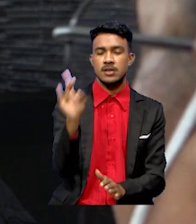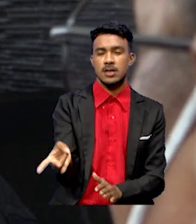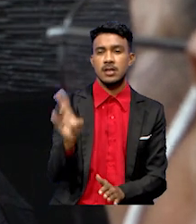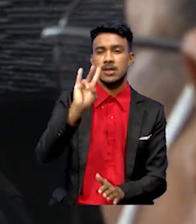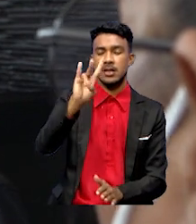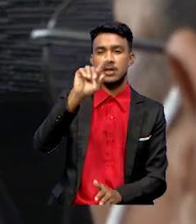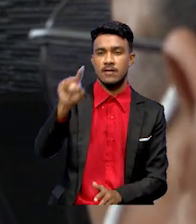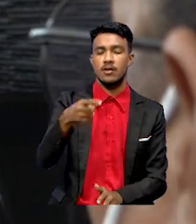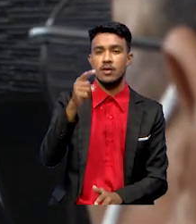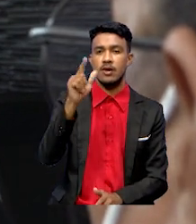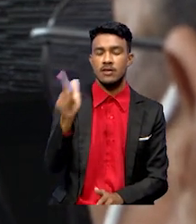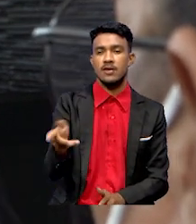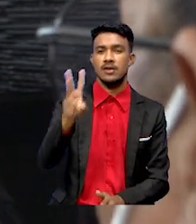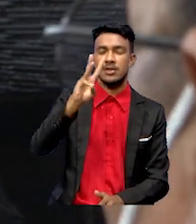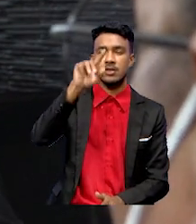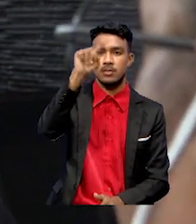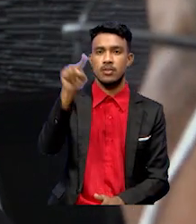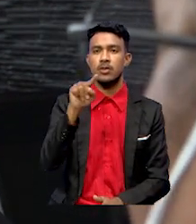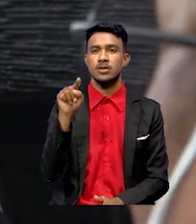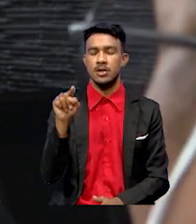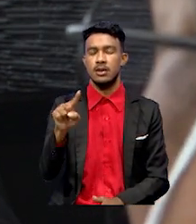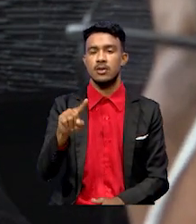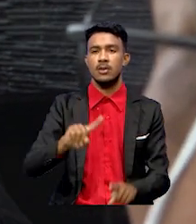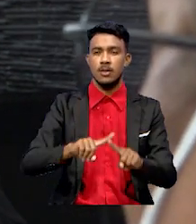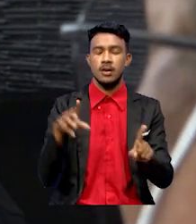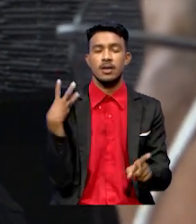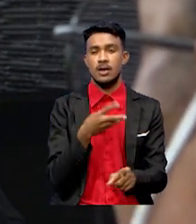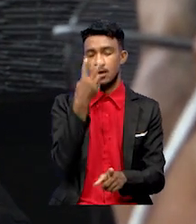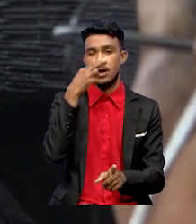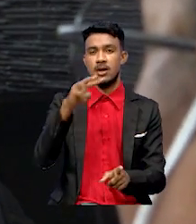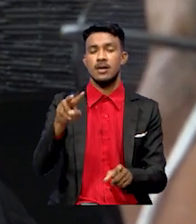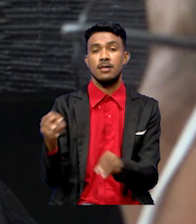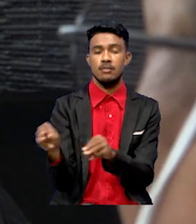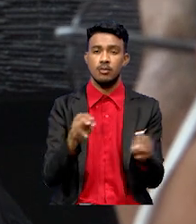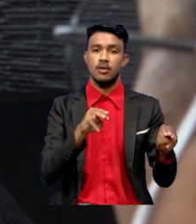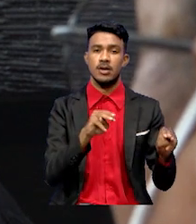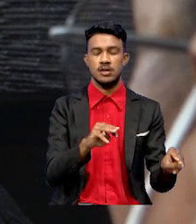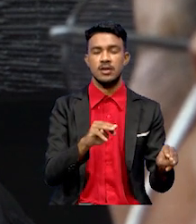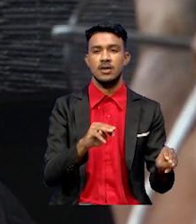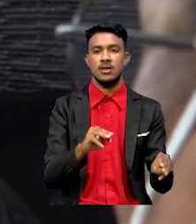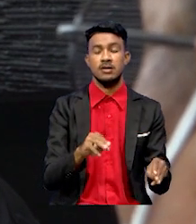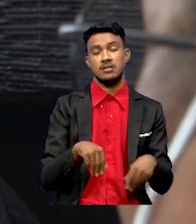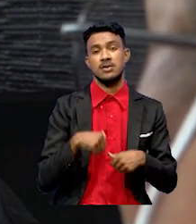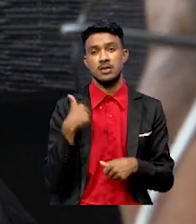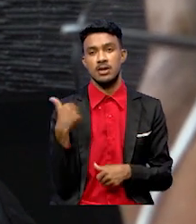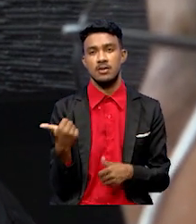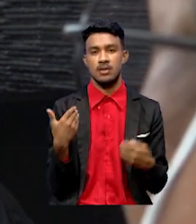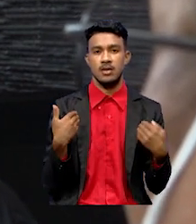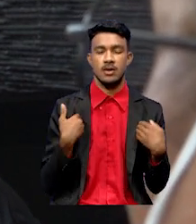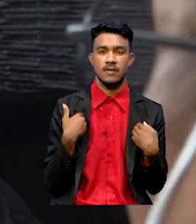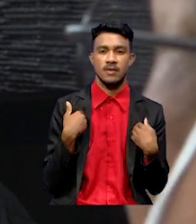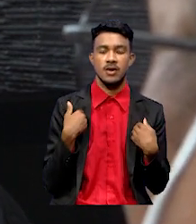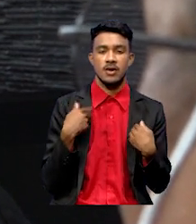77,26%. Embora o cidadão Itaciaré, Loro Hirabauen, carica ia mudanças balu, ia apuramento